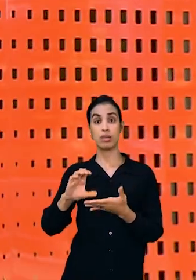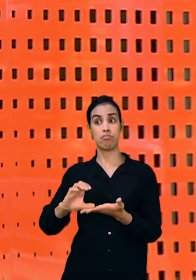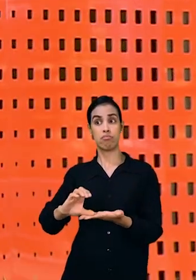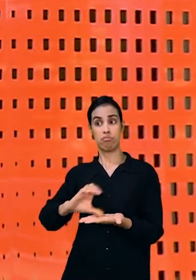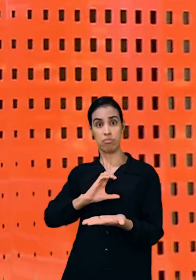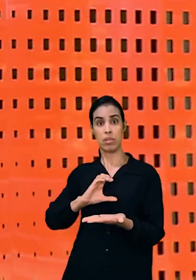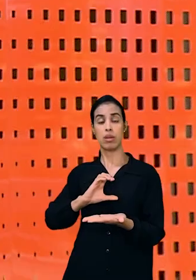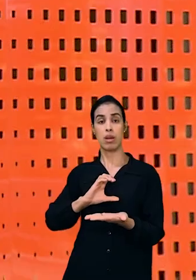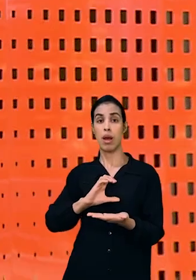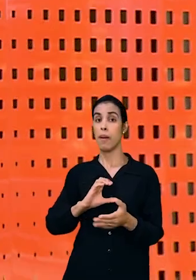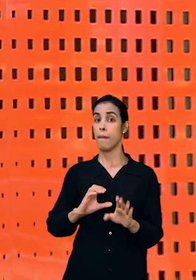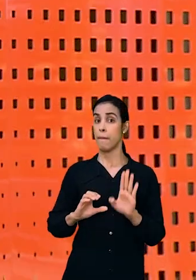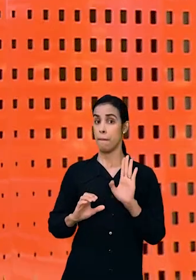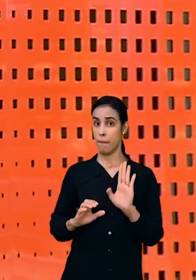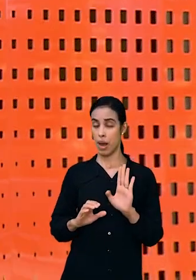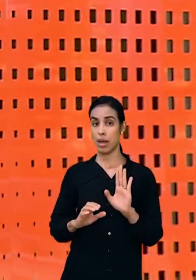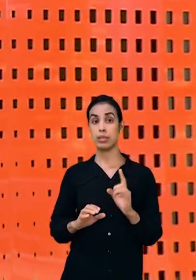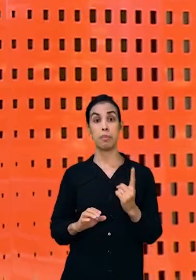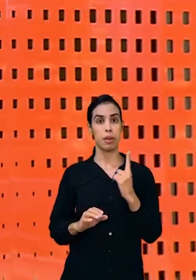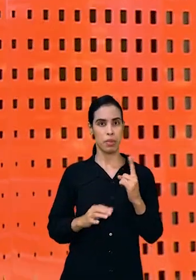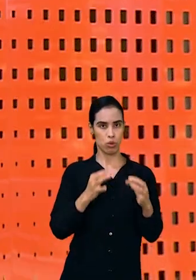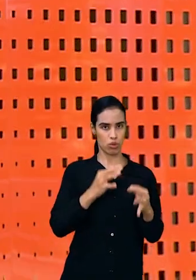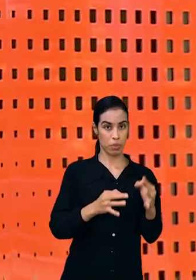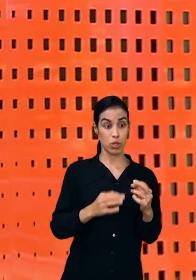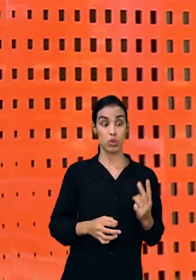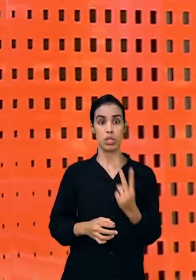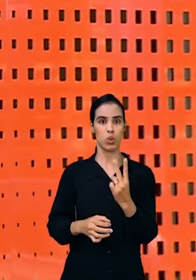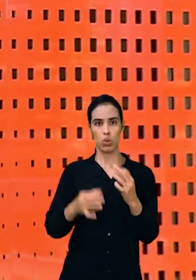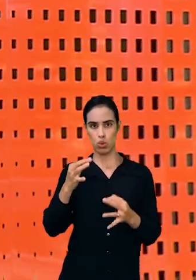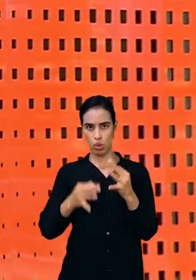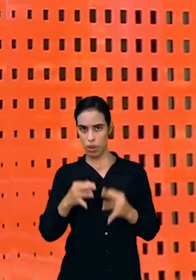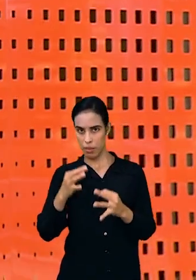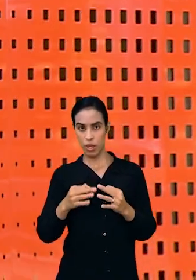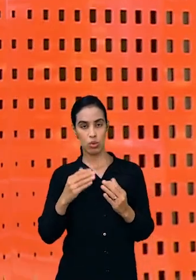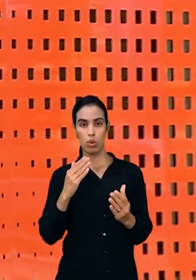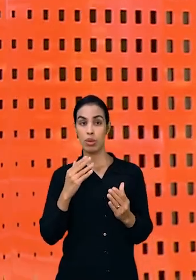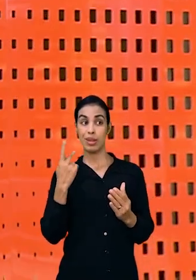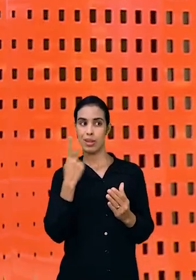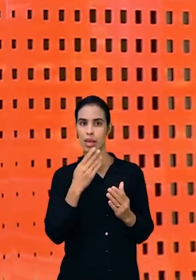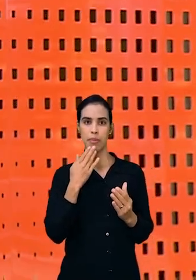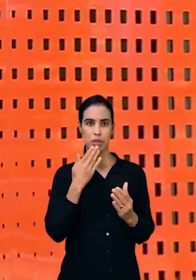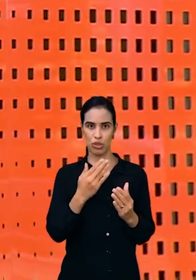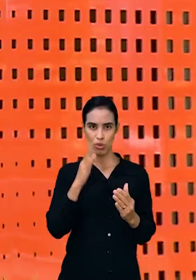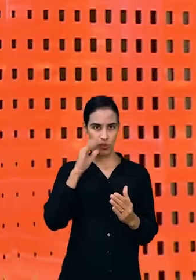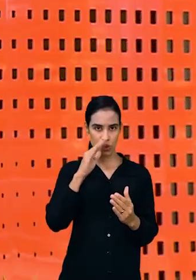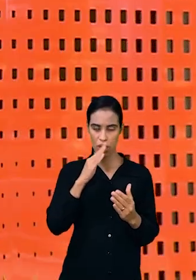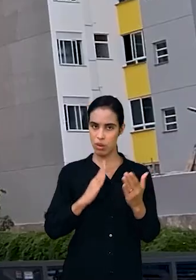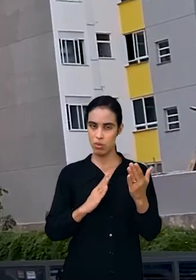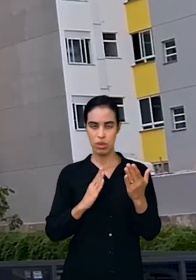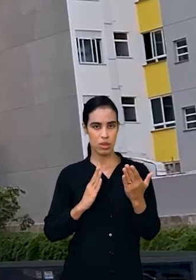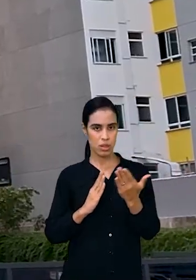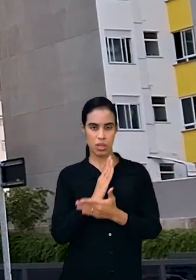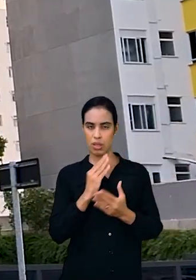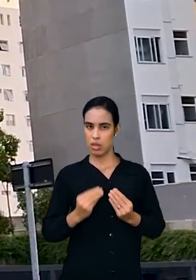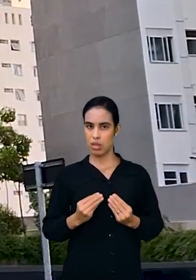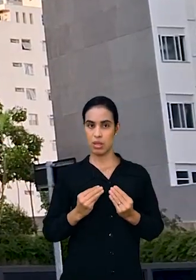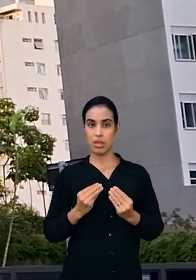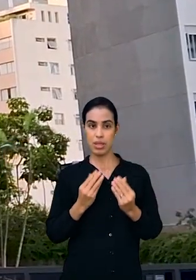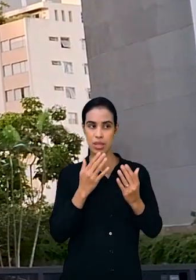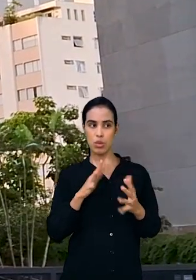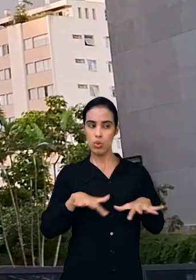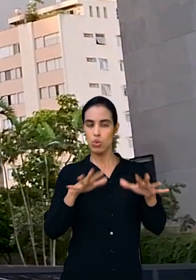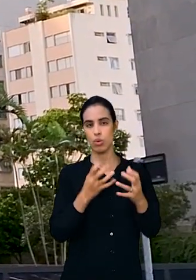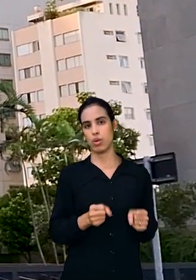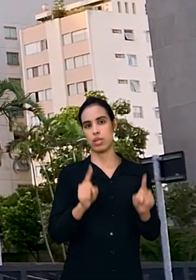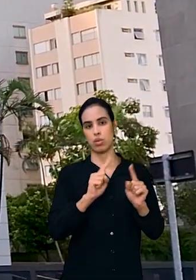portanto, deveria ser remunerado. Mas em primeiro e segundo graus, o pedido não foi aceito. Para o Tribunal